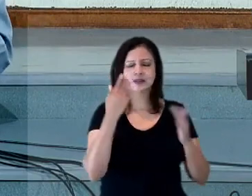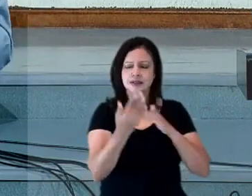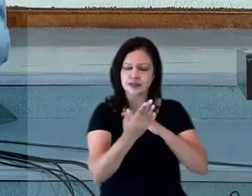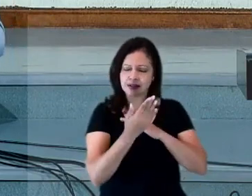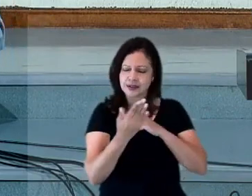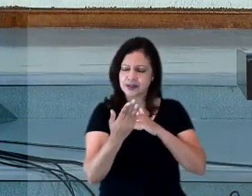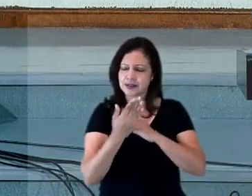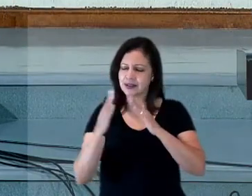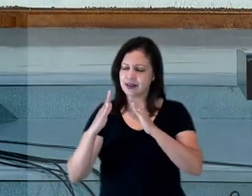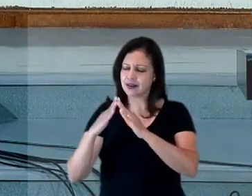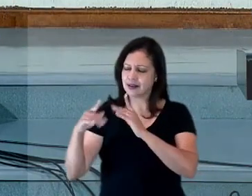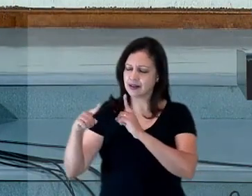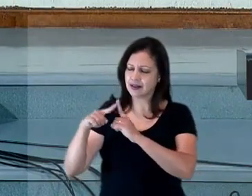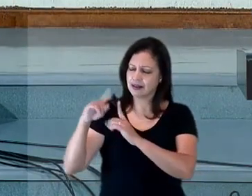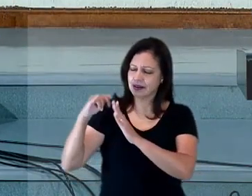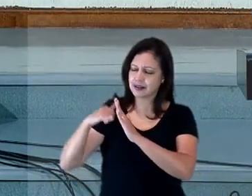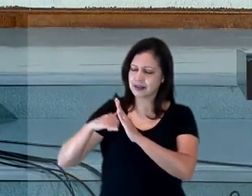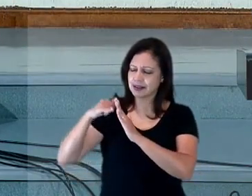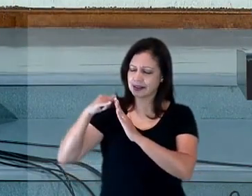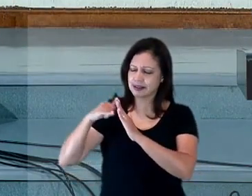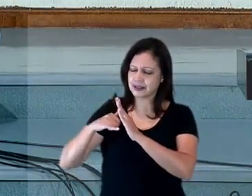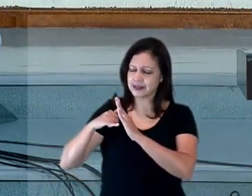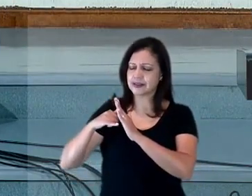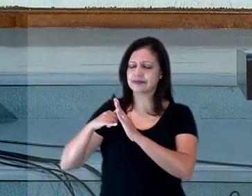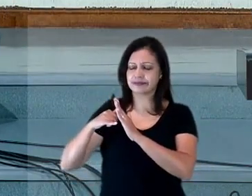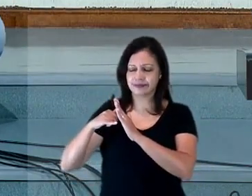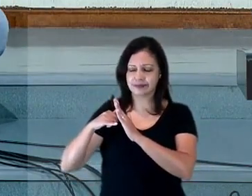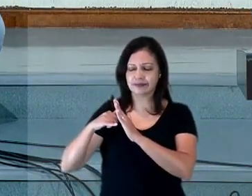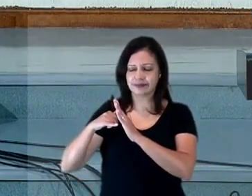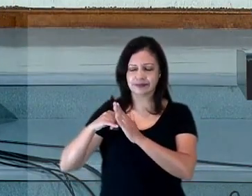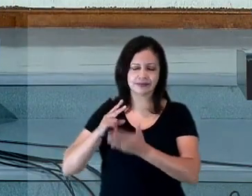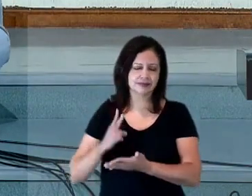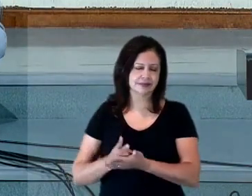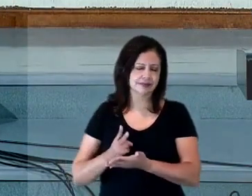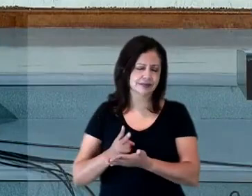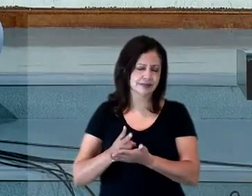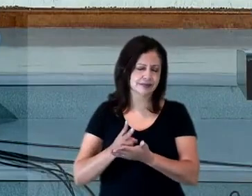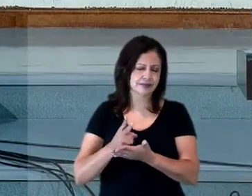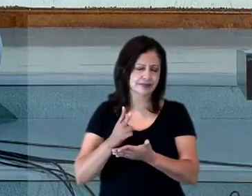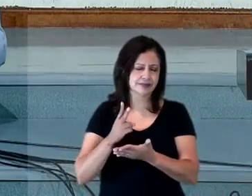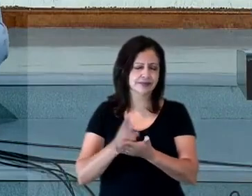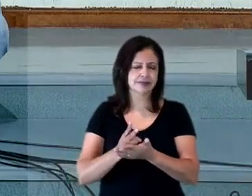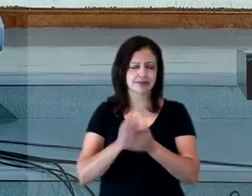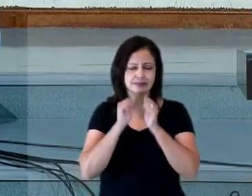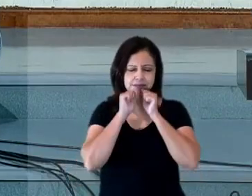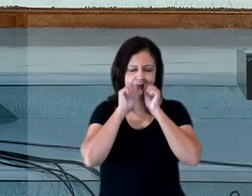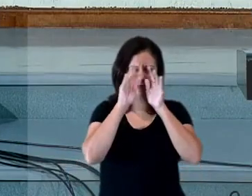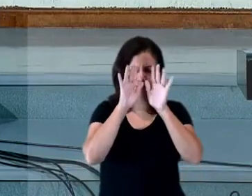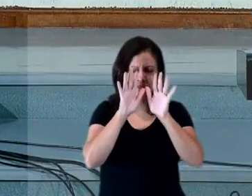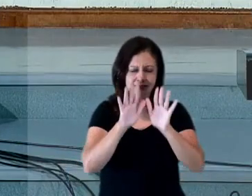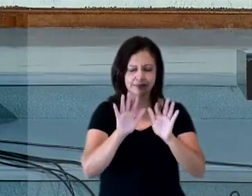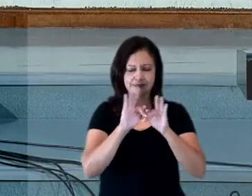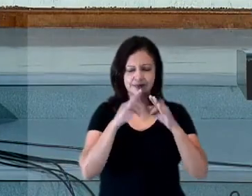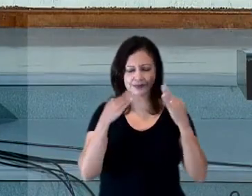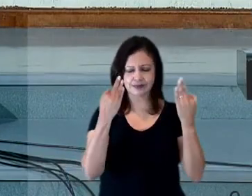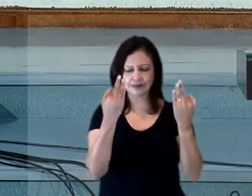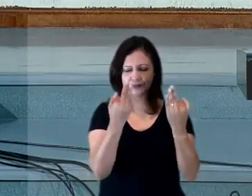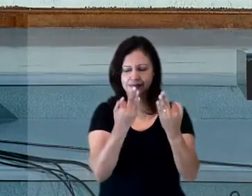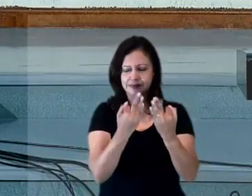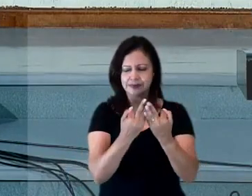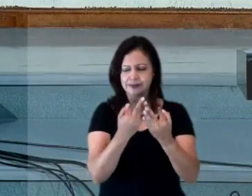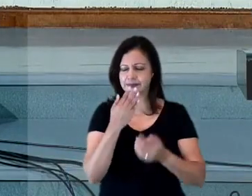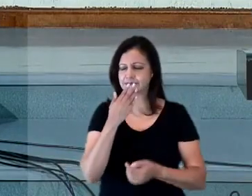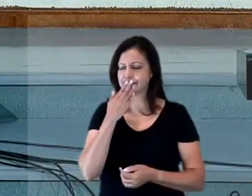missão e esta comunidade. Que assim, Senhor, eles também continuem a frutificar e sejam seus lares também abençoados. Nós